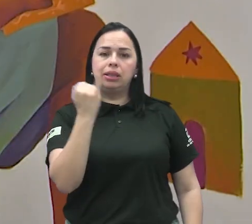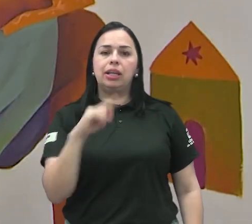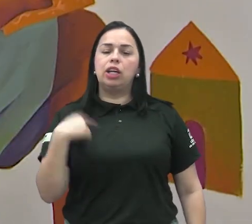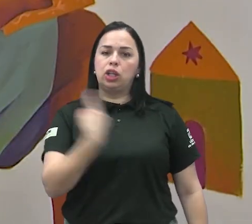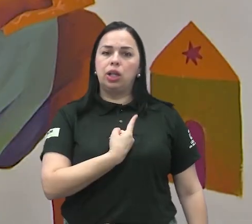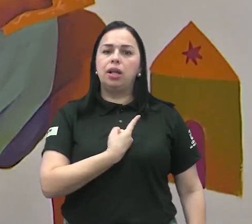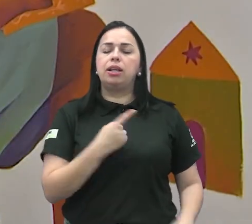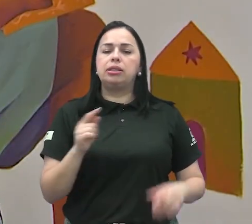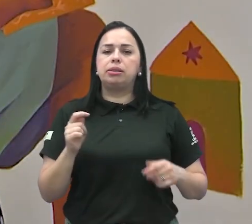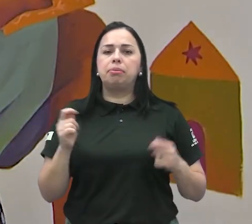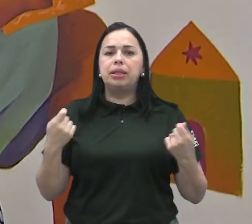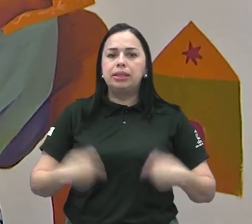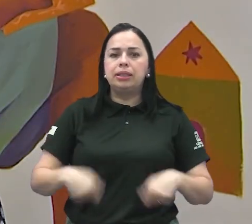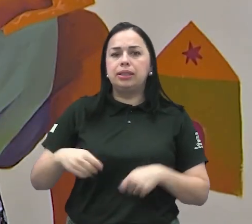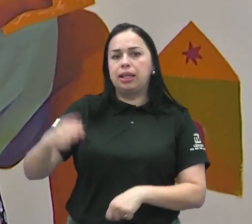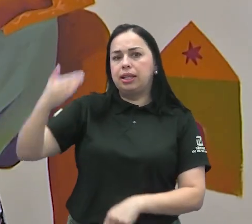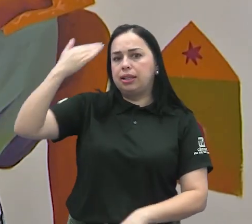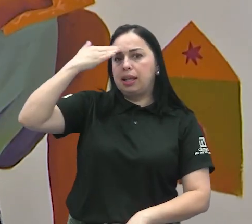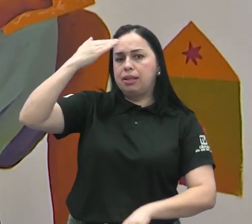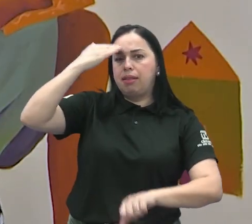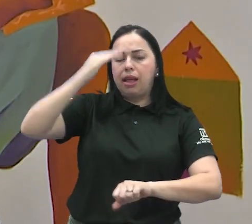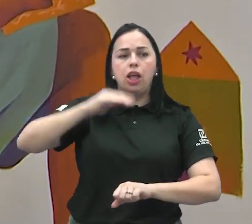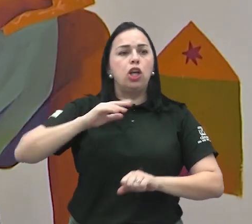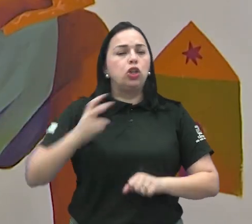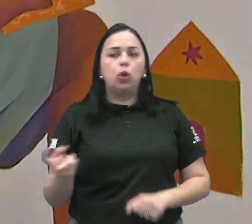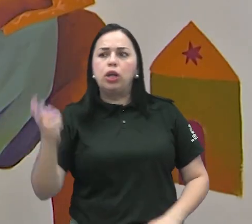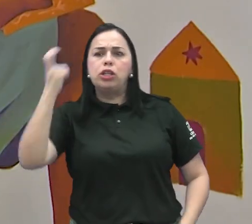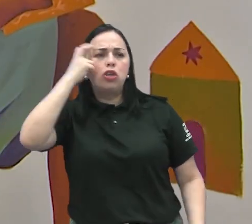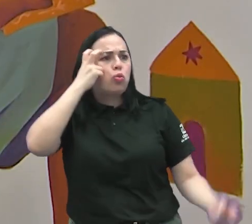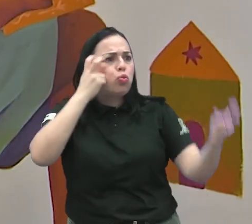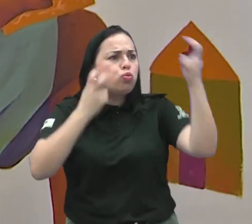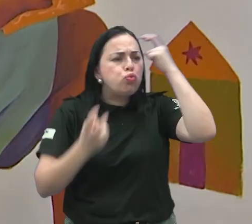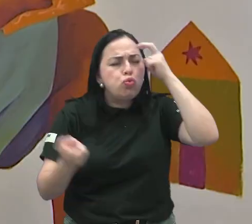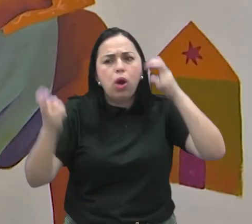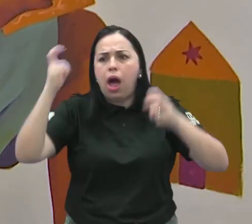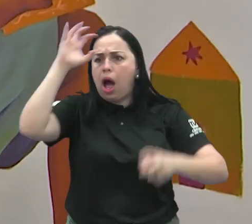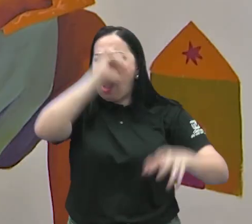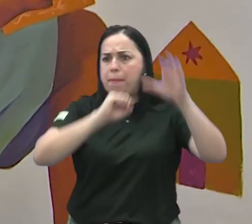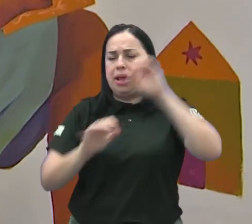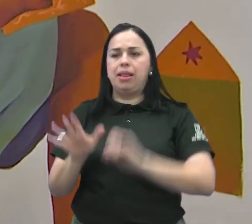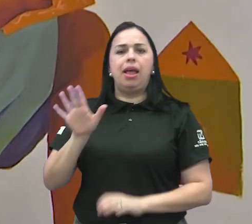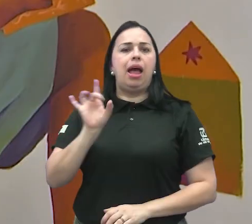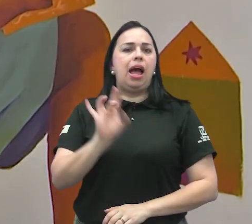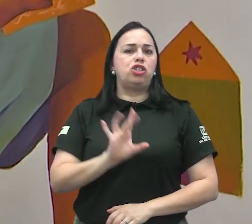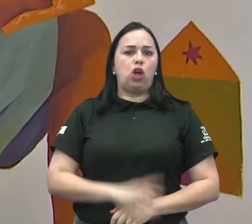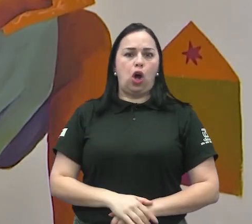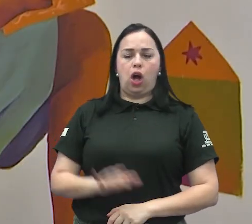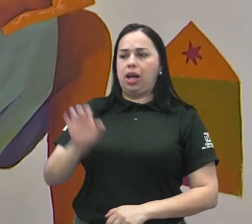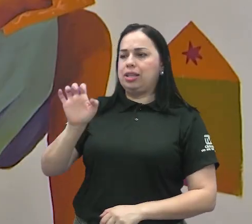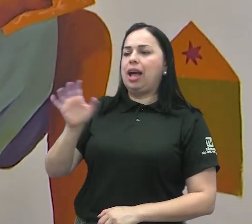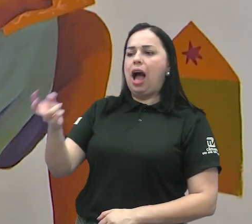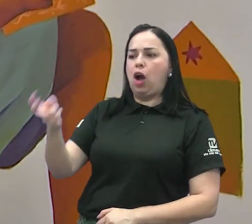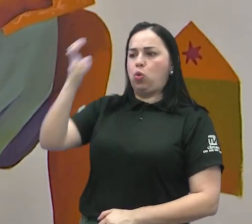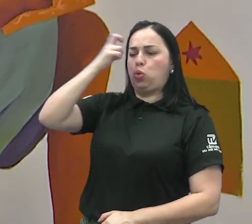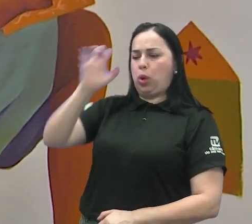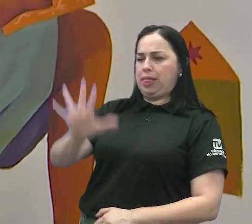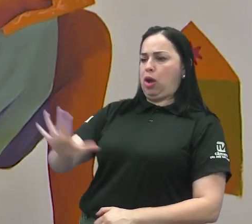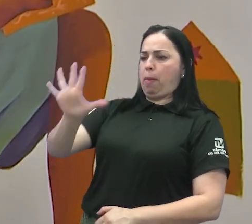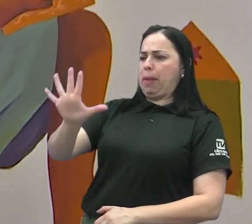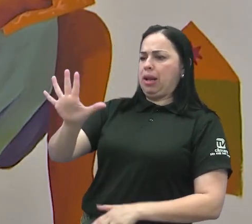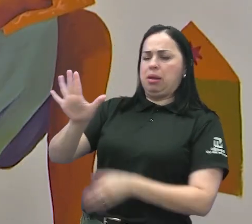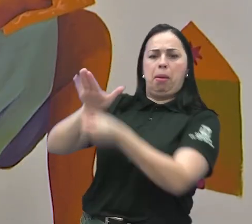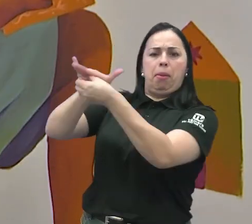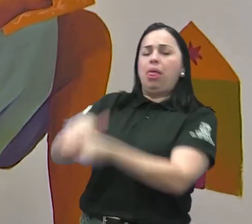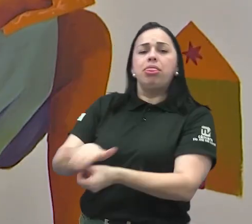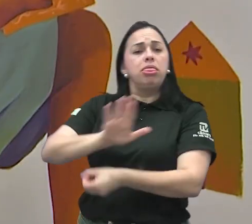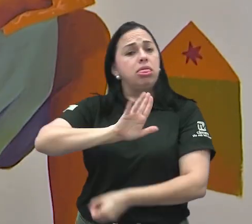muito importante que a gente possa entender e estudar todas as culturas e todos os povos, né? Não é pegar e jogar a cultura europeia